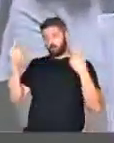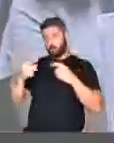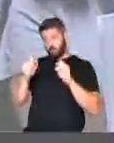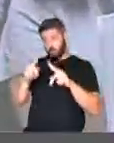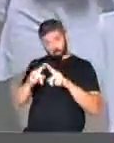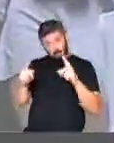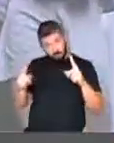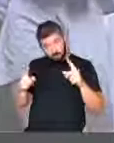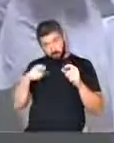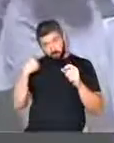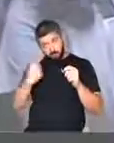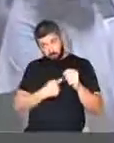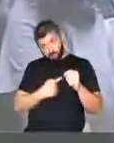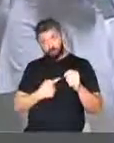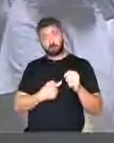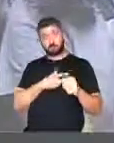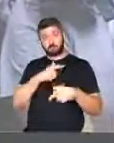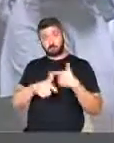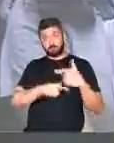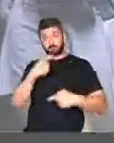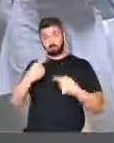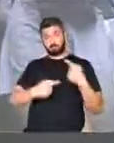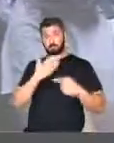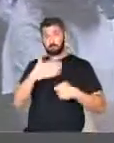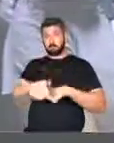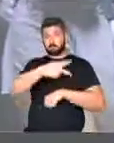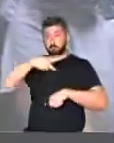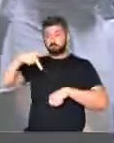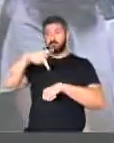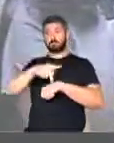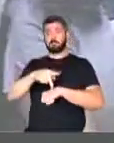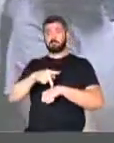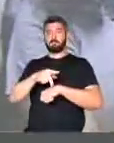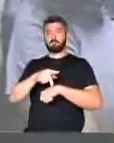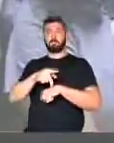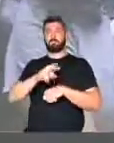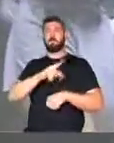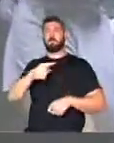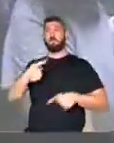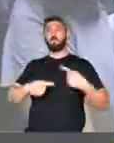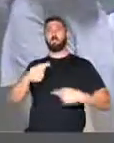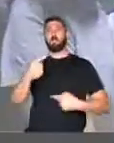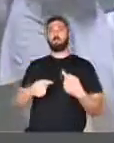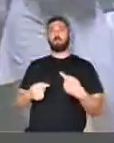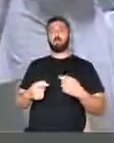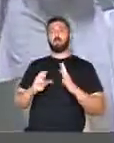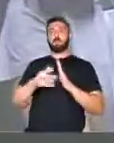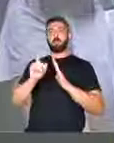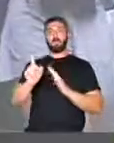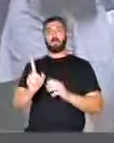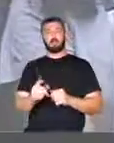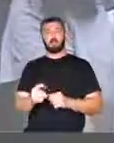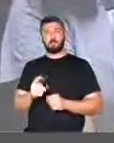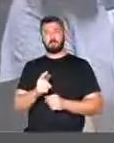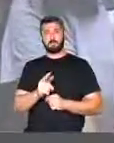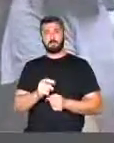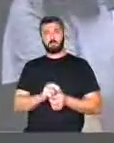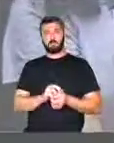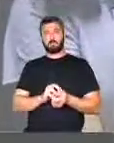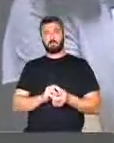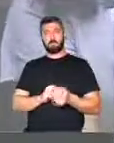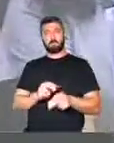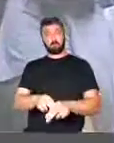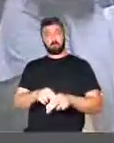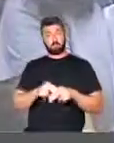contrário, de nós atuarmos como política de Estado e não política partidária, política de governo.